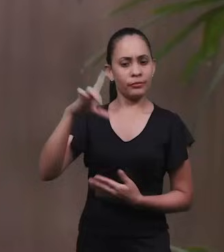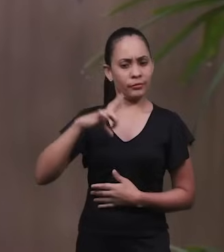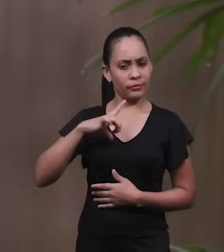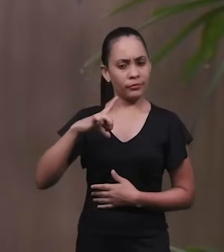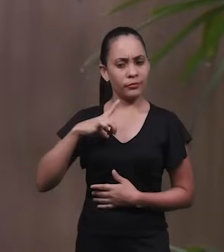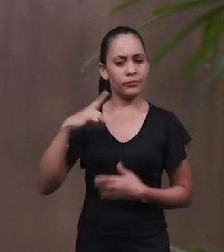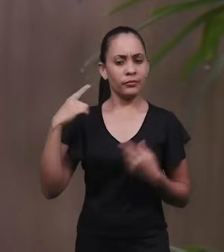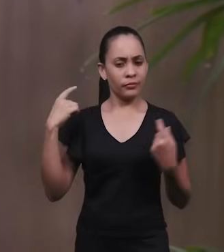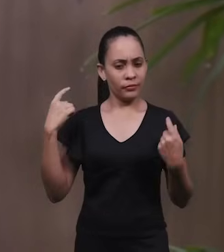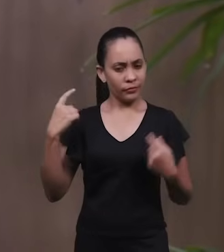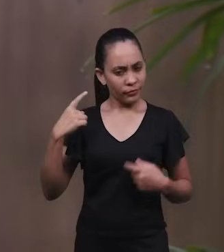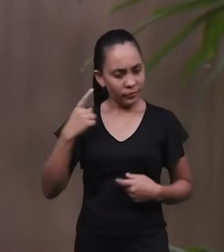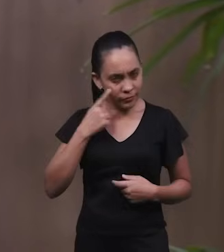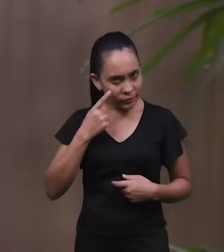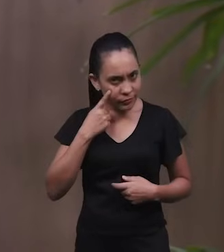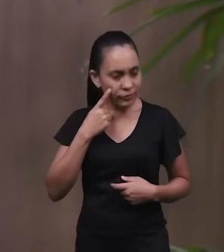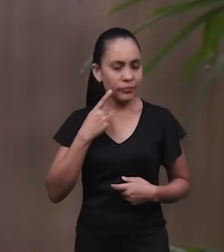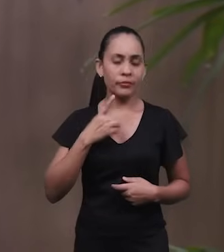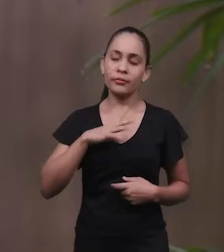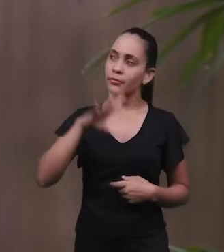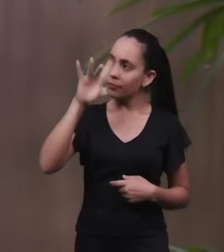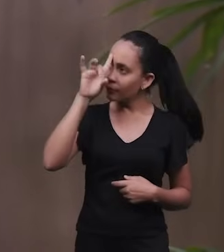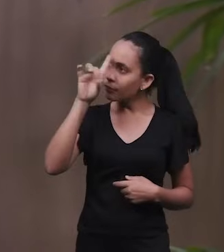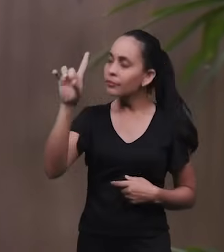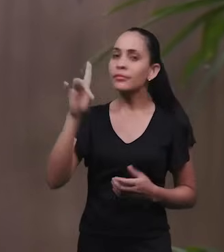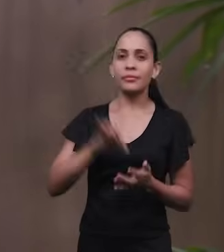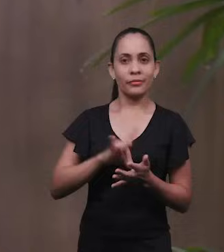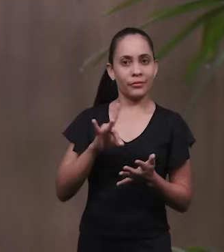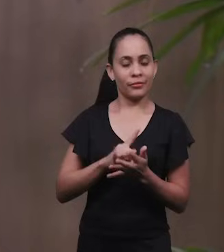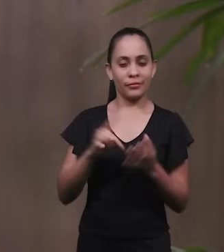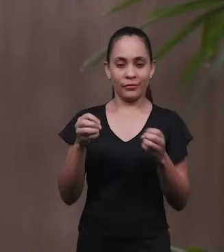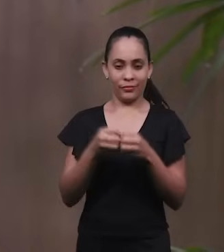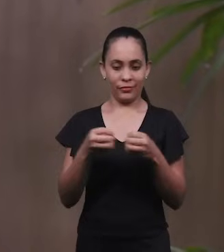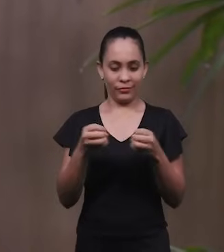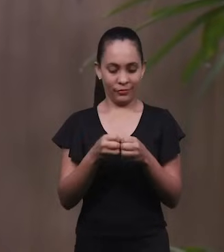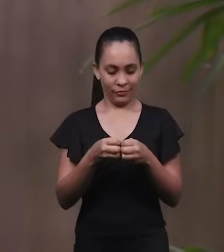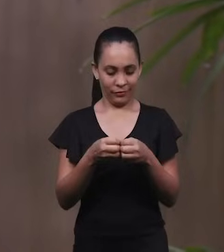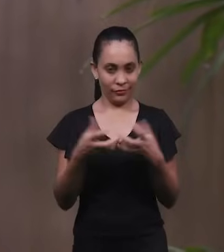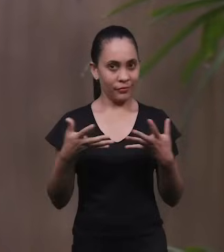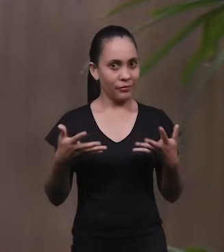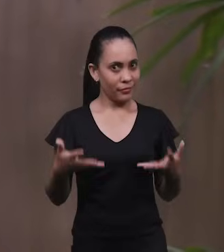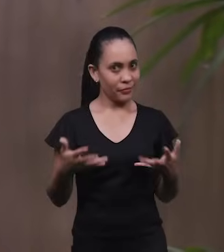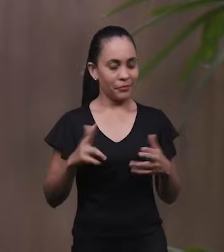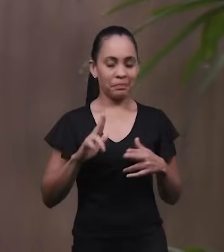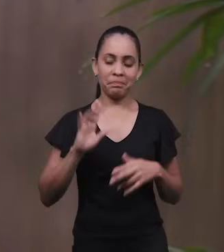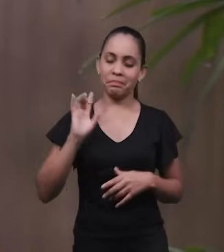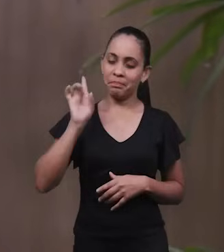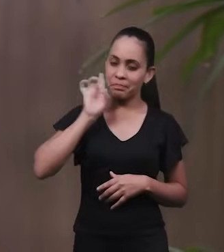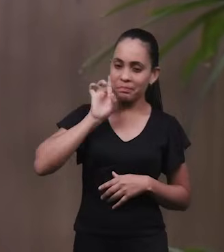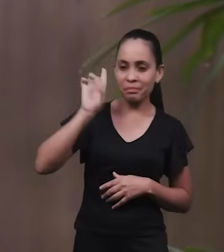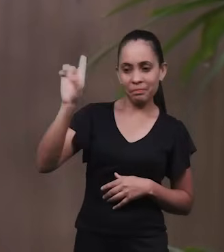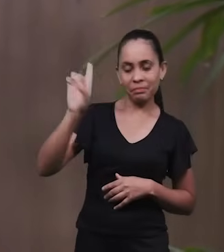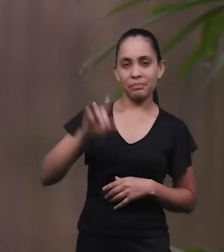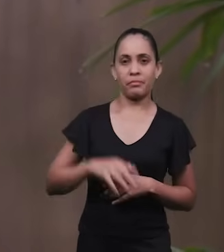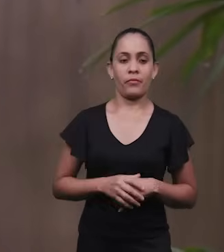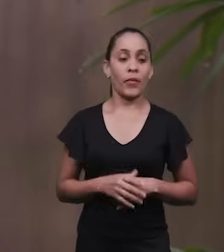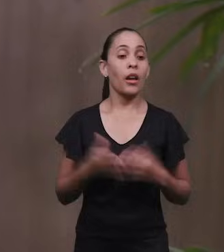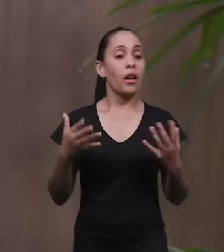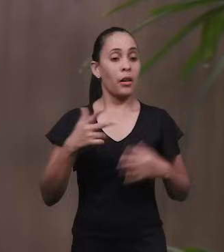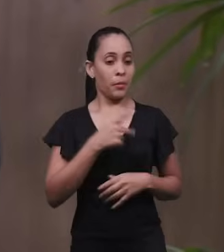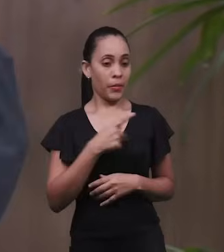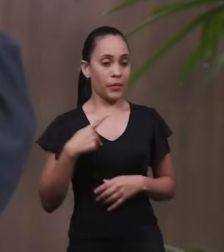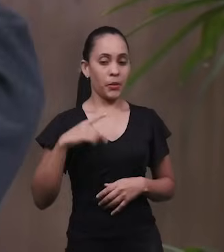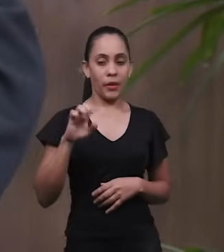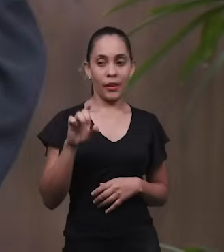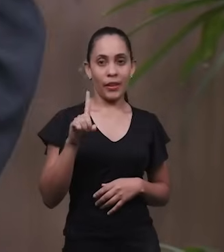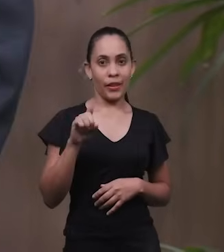que a gente vê o Senhor, É um milagre. Verdade. Né? é o milagre, verdade. é um milagre só pelo Senhor. Pastor